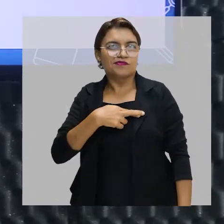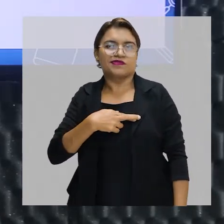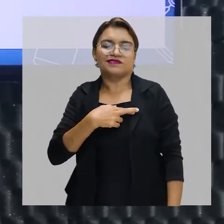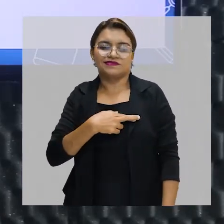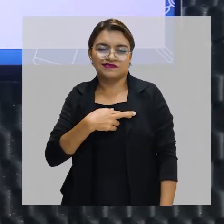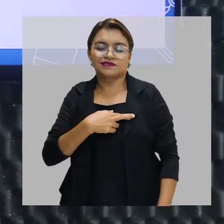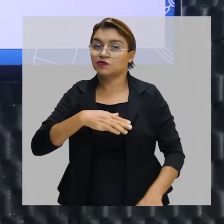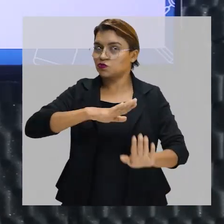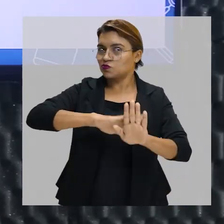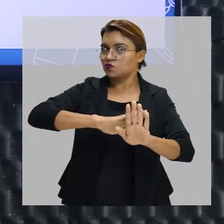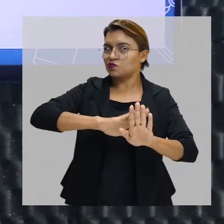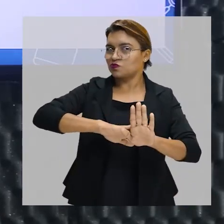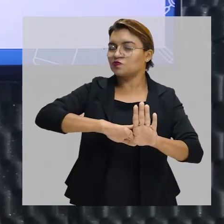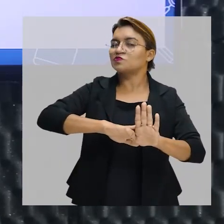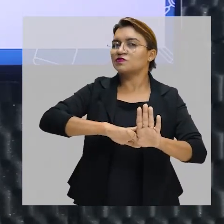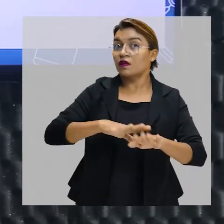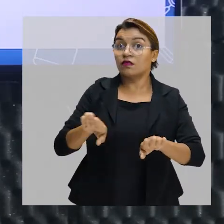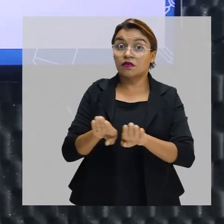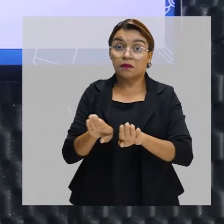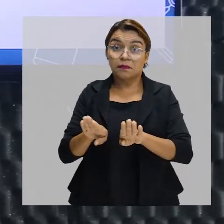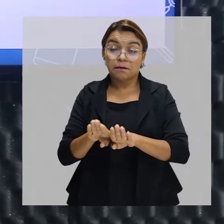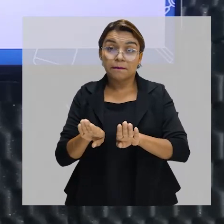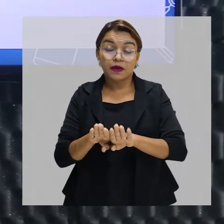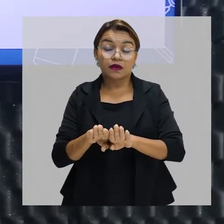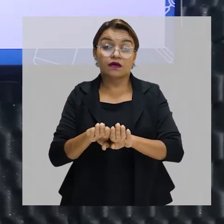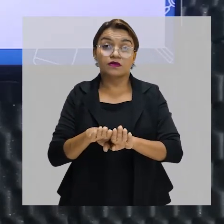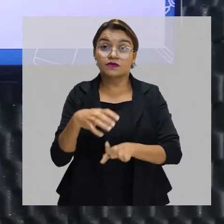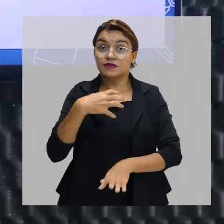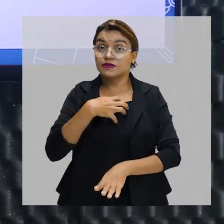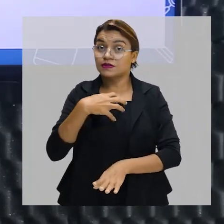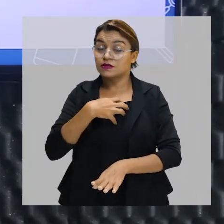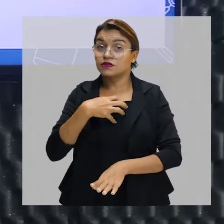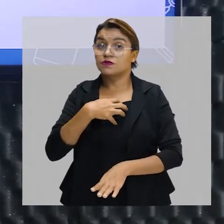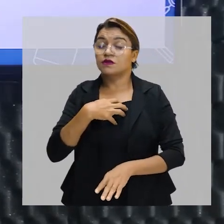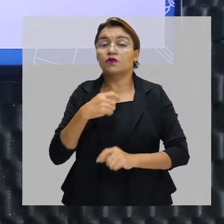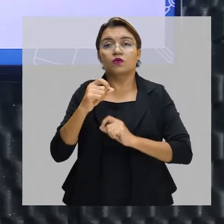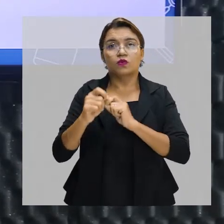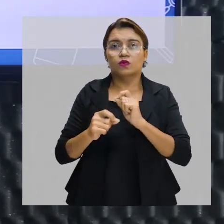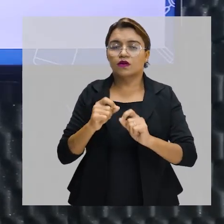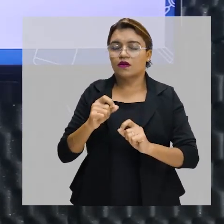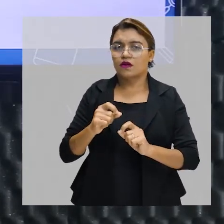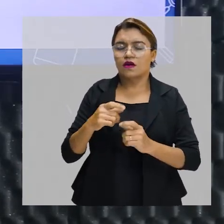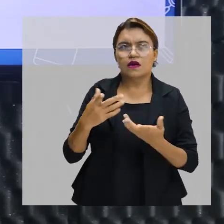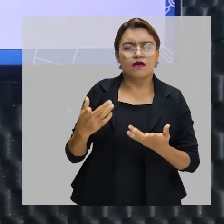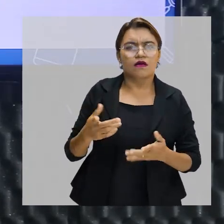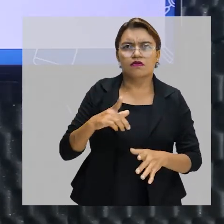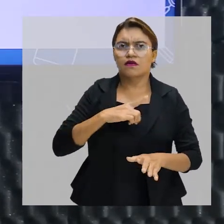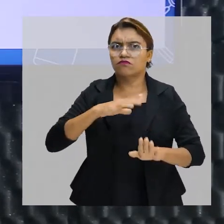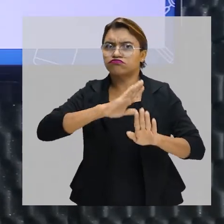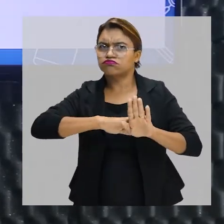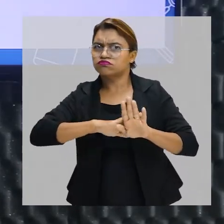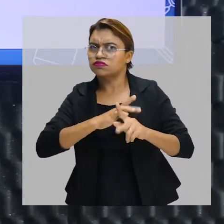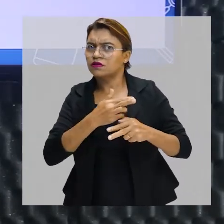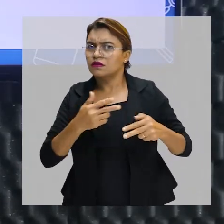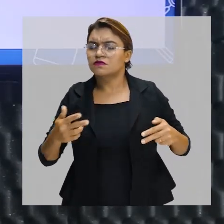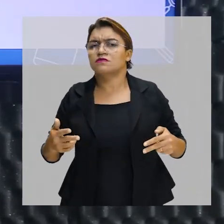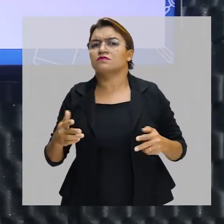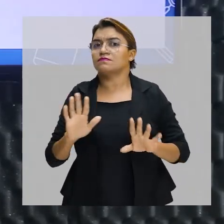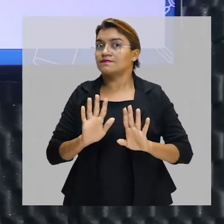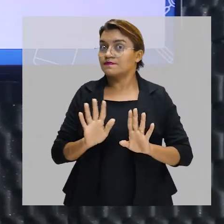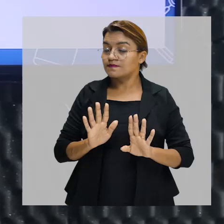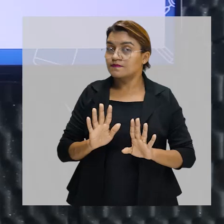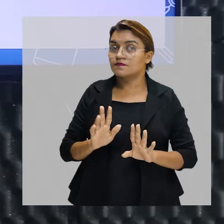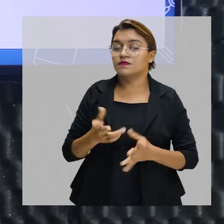a subjetividade, o sentimentalismo. Um sentimentalismo que não é idealizador, tá bom? Um sentimentalismo que